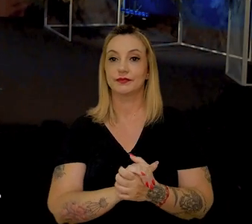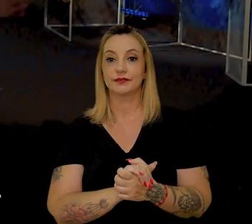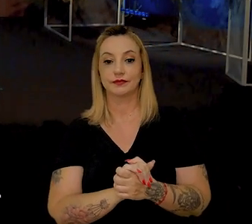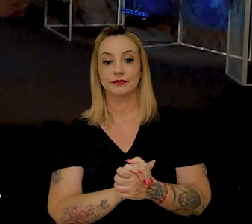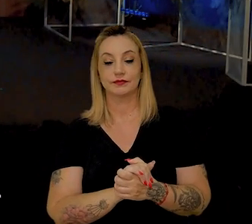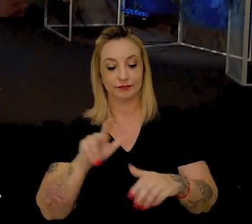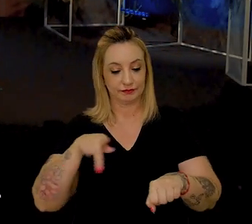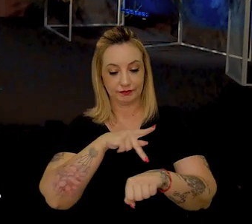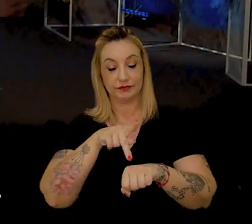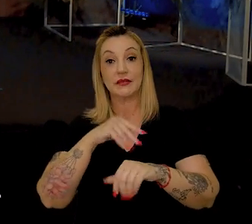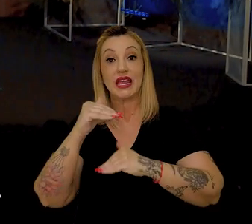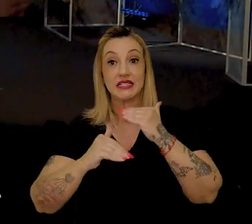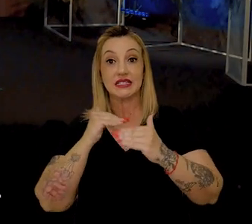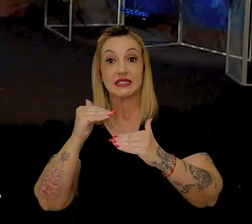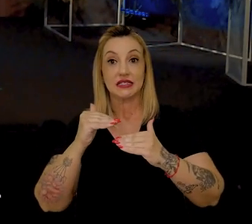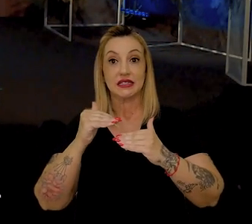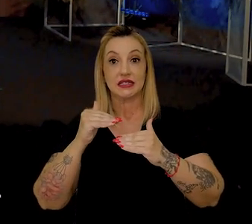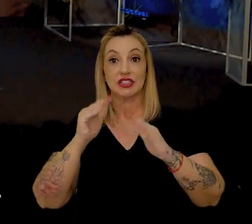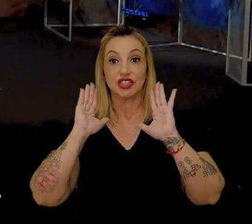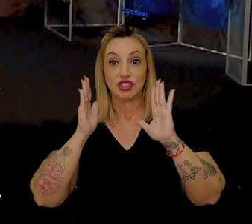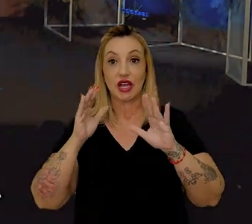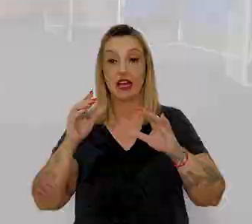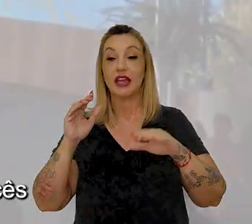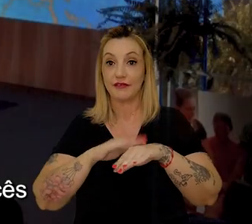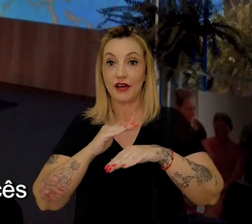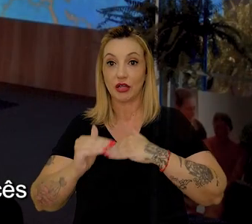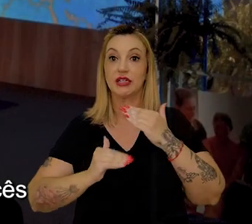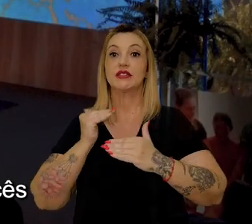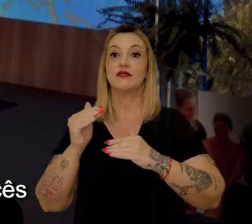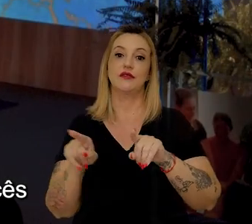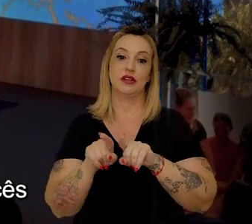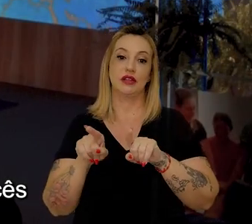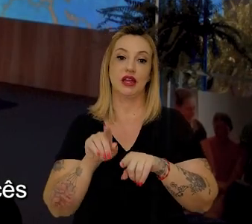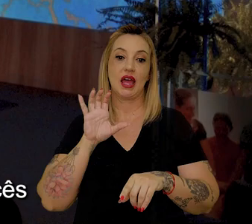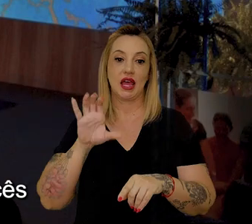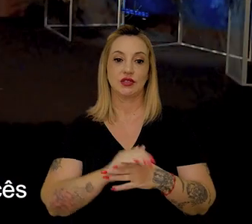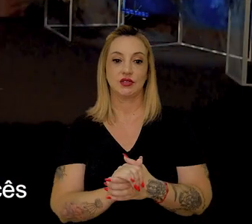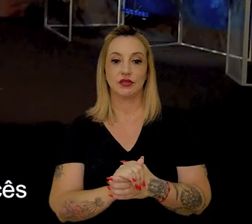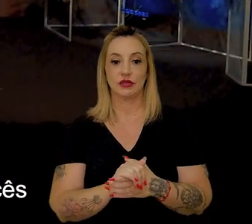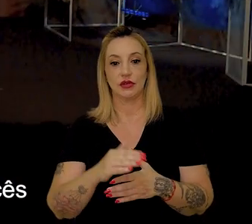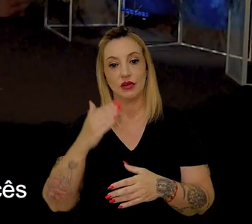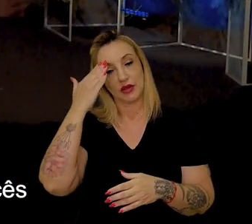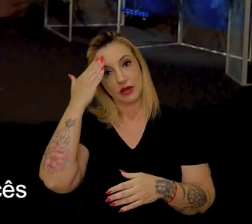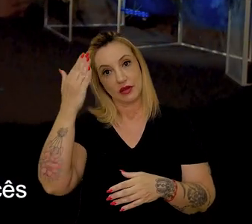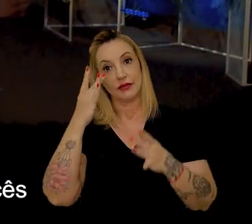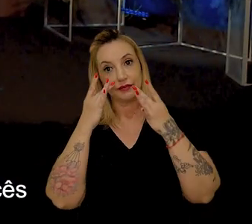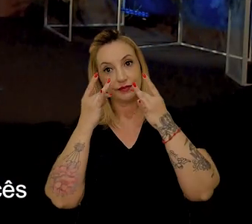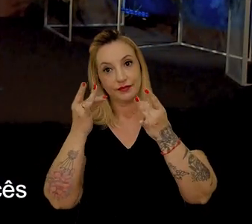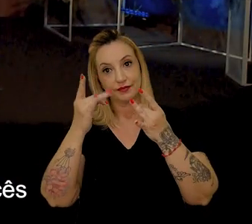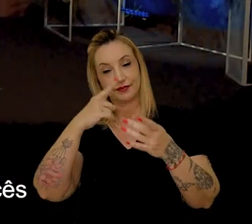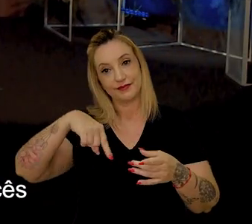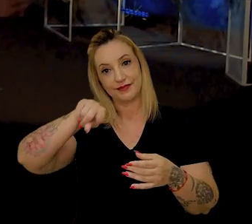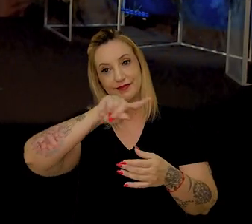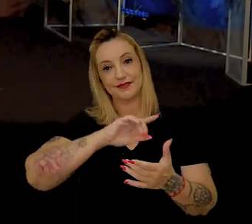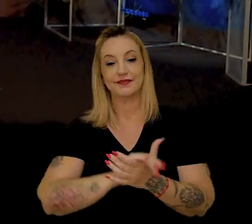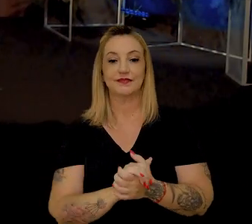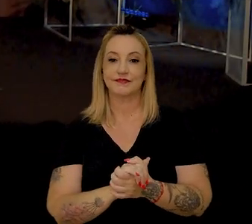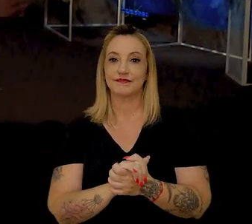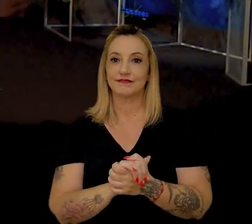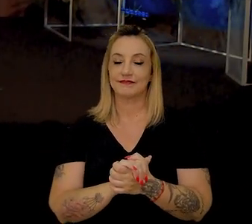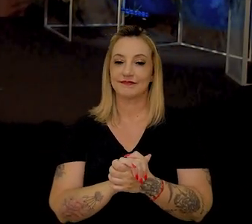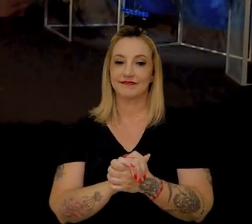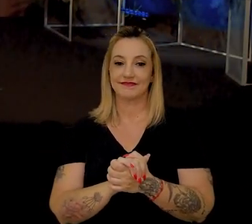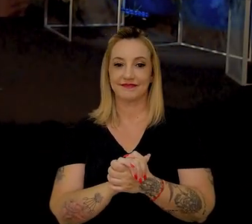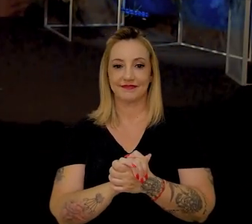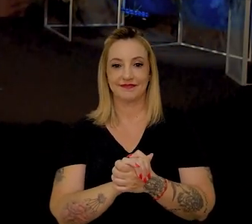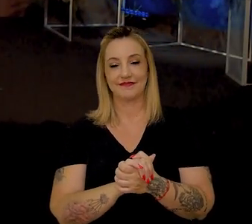PR os países desenvolvidos e os países em desenvolvimento e é isso gente tá muito obrigada aí pela atenção de vocês